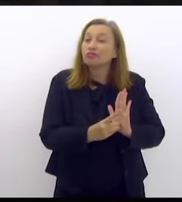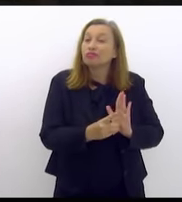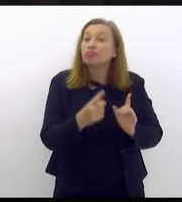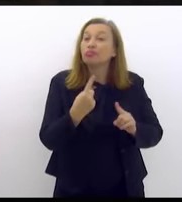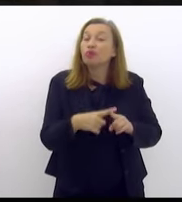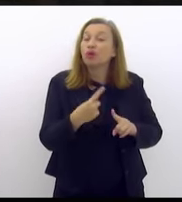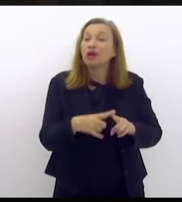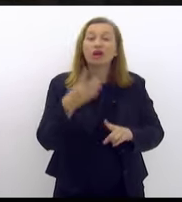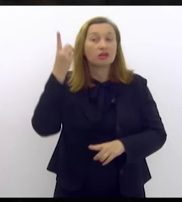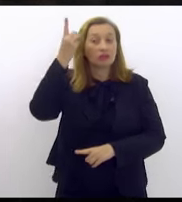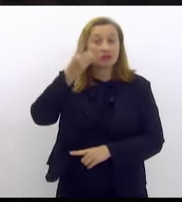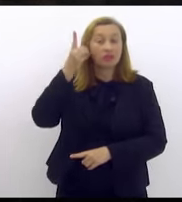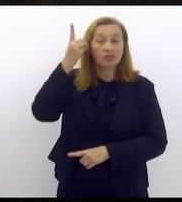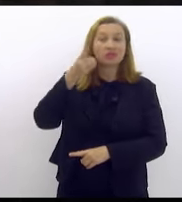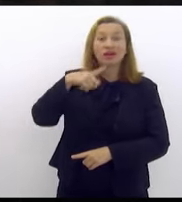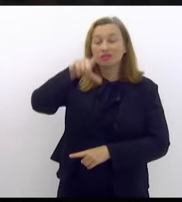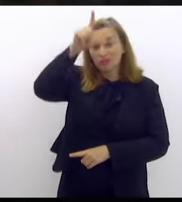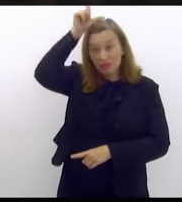o deputado Luiz Paulo,